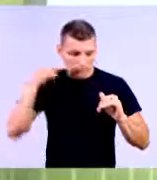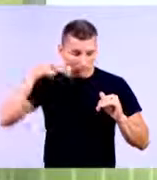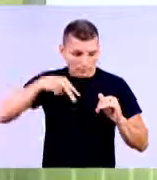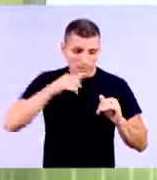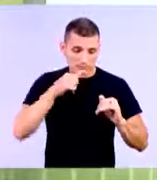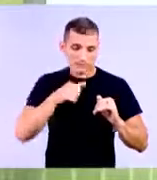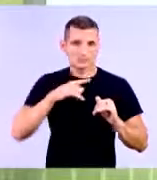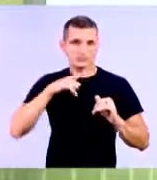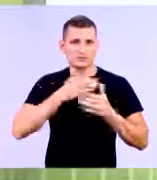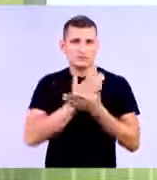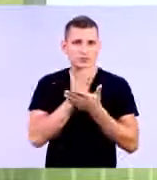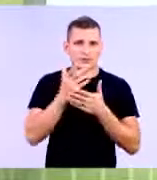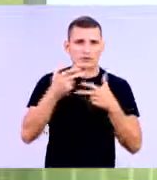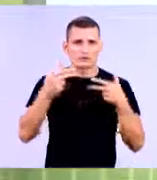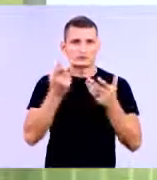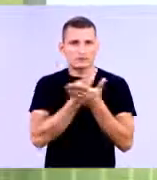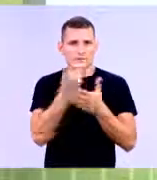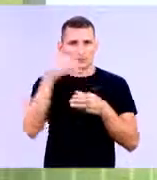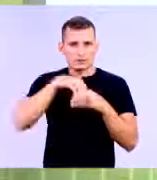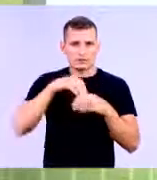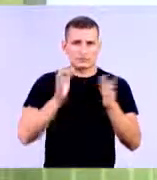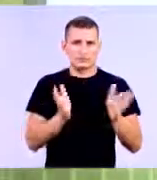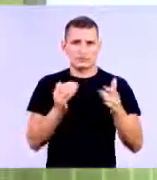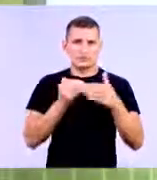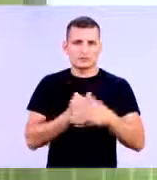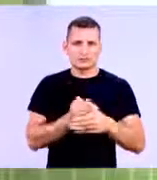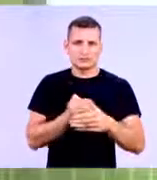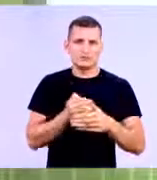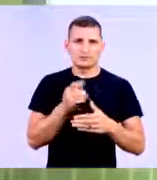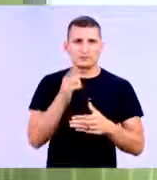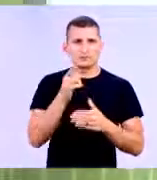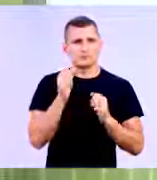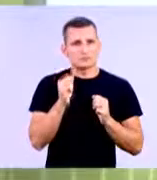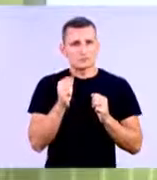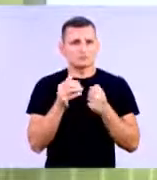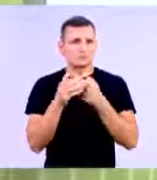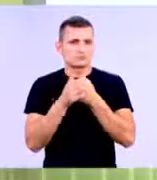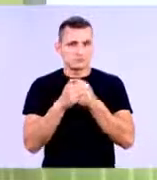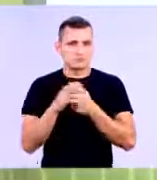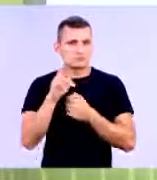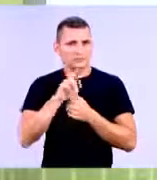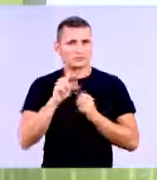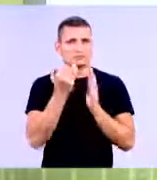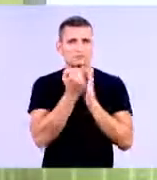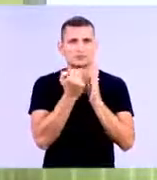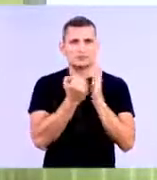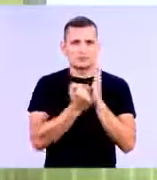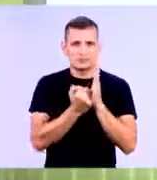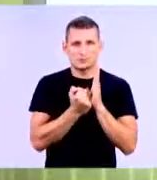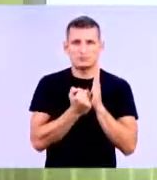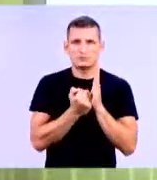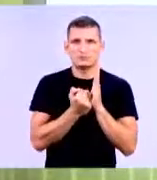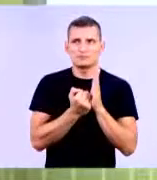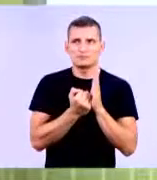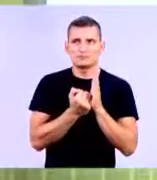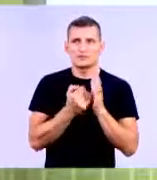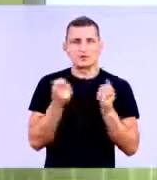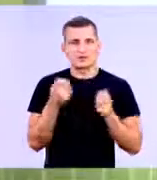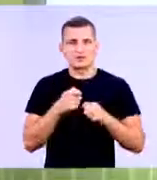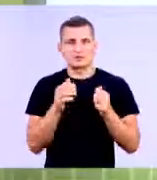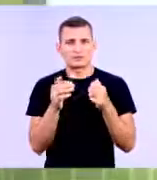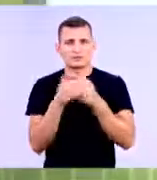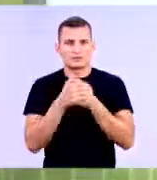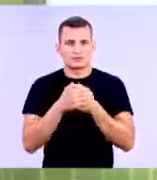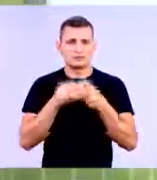errado ali dentro do pacote, né? De repente você camufla, utilizando um programa aí, não é, professor? Que dá para camuflar